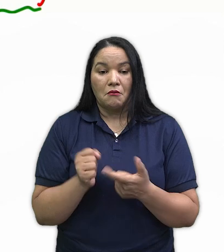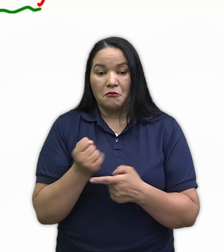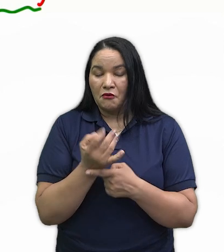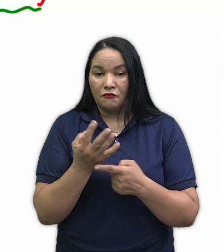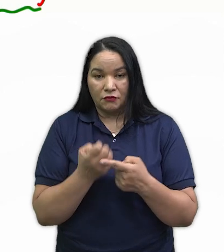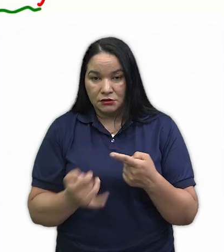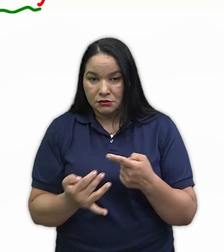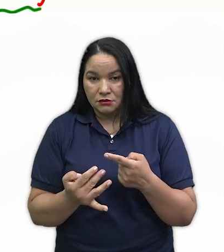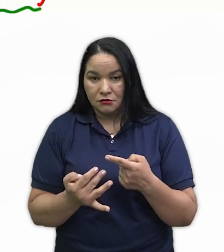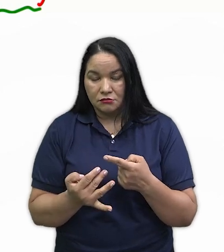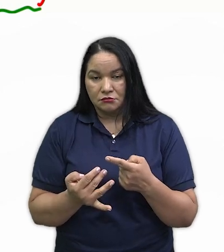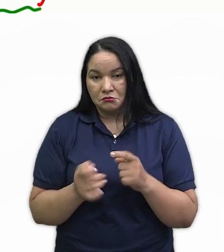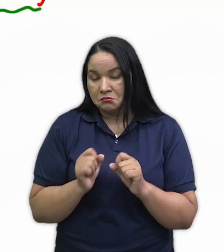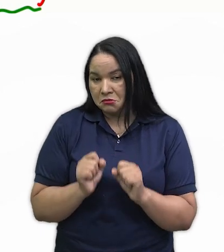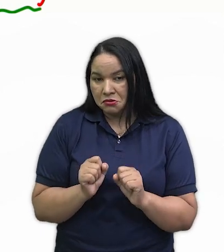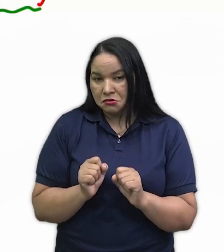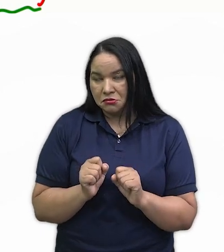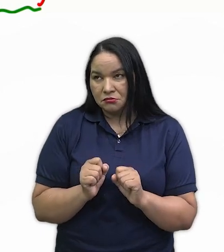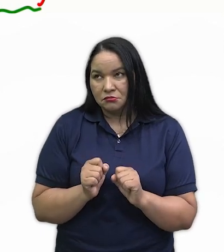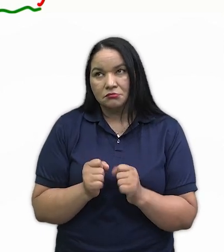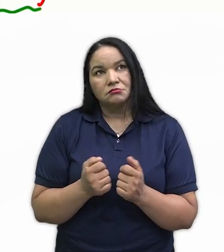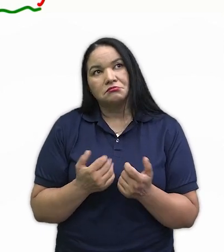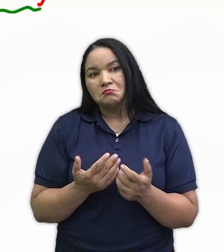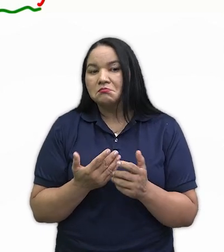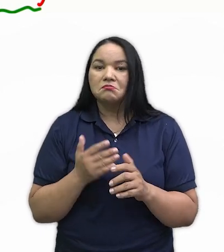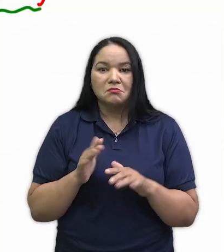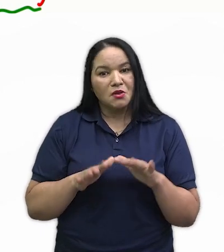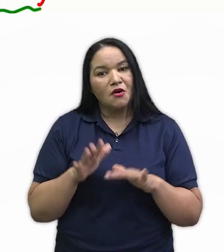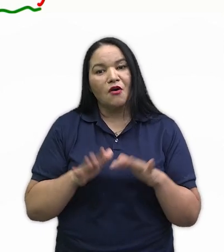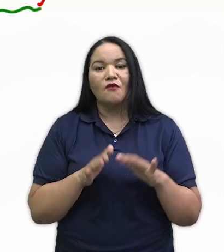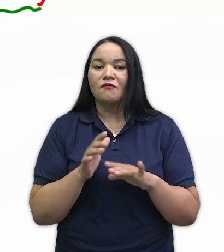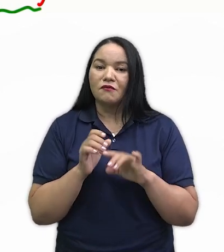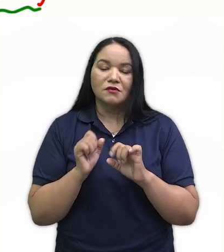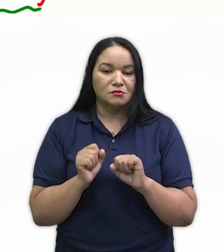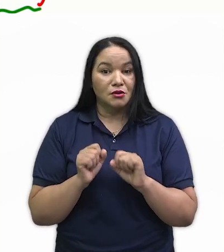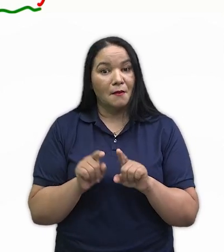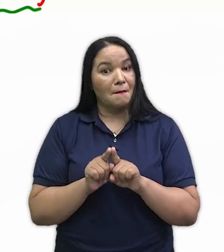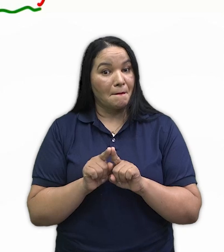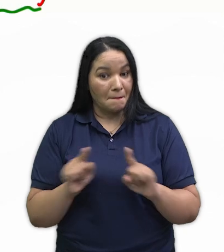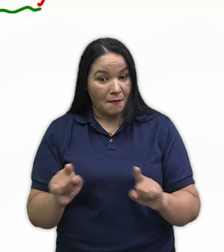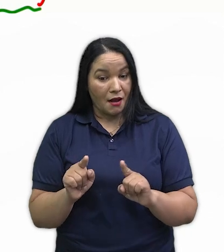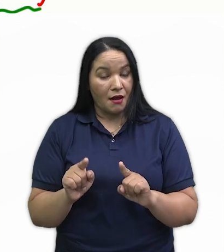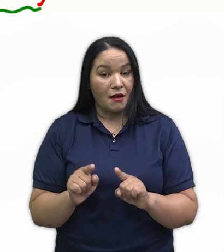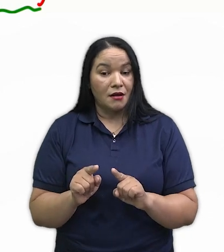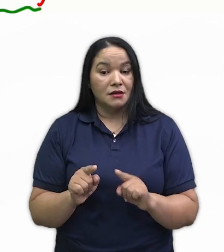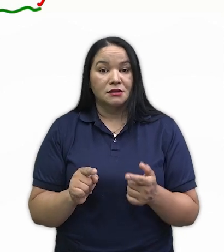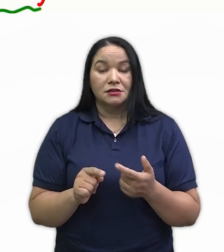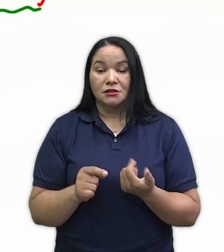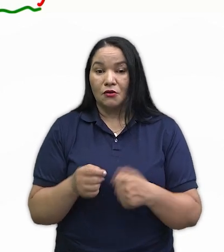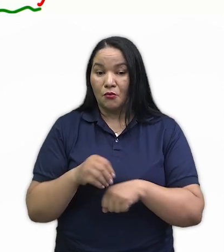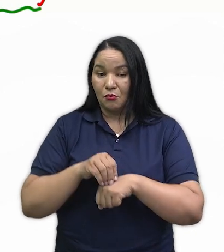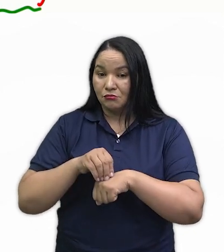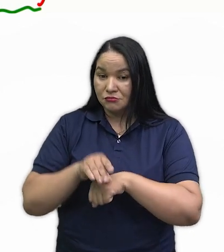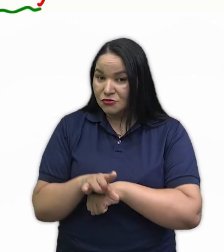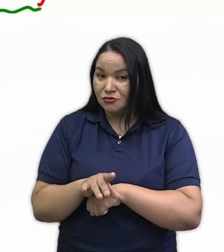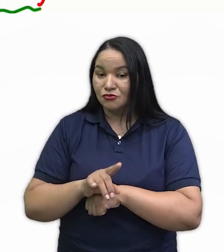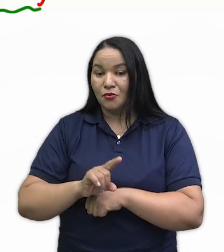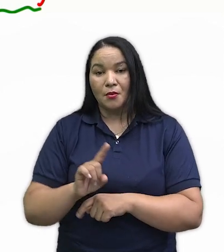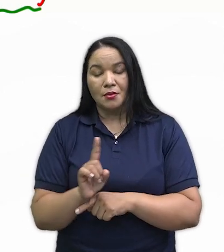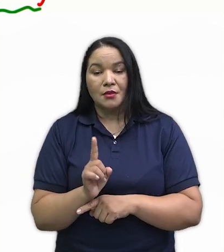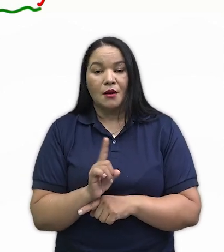fração? Pessoal, poder até poderia, mas eu, particularmente, não